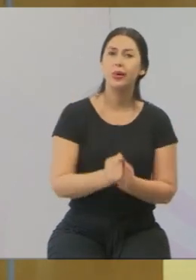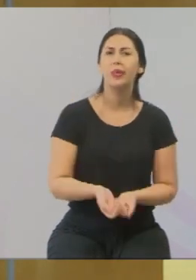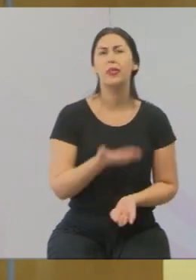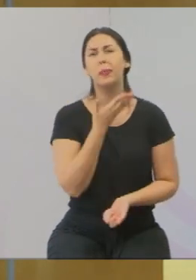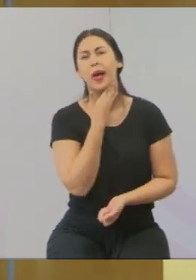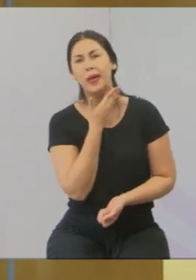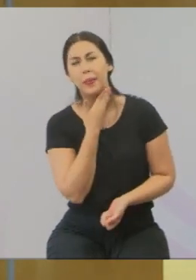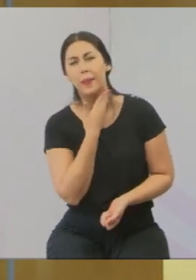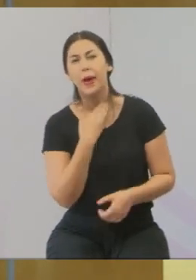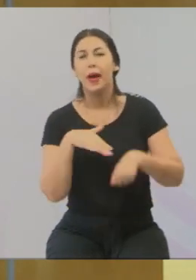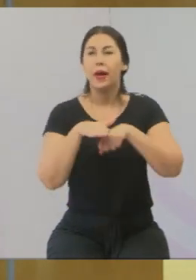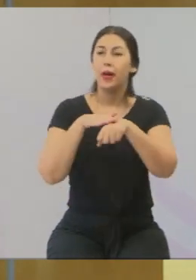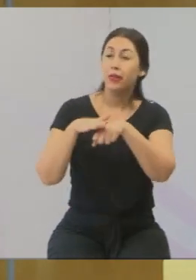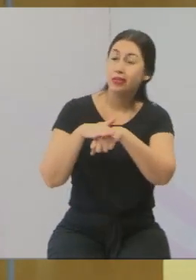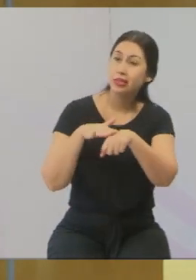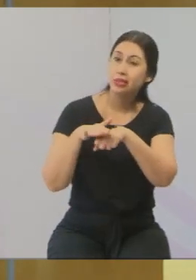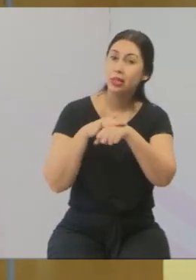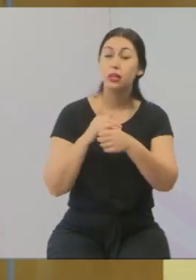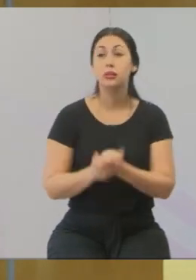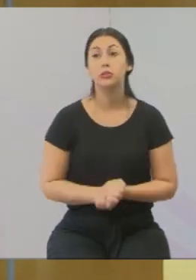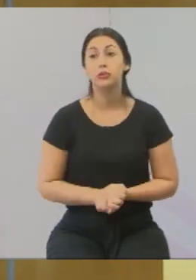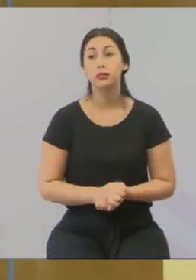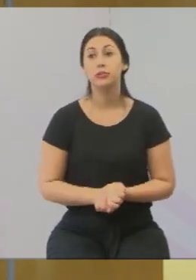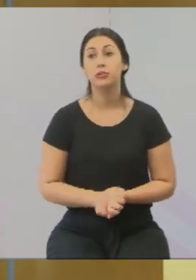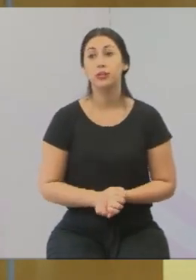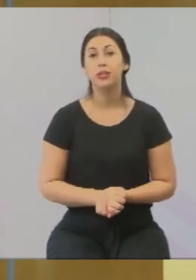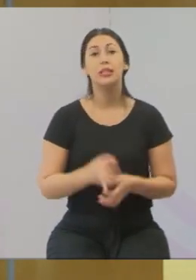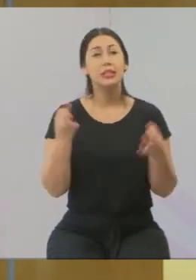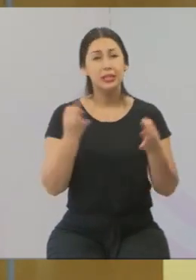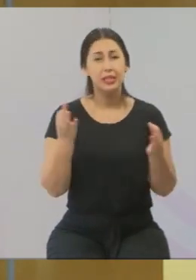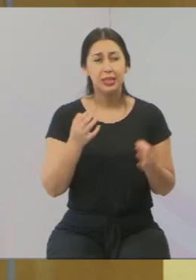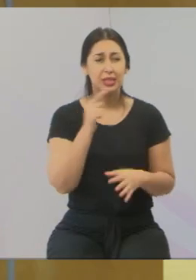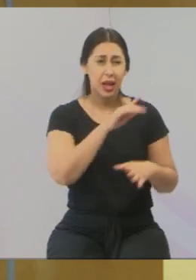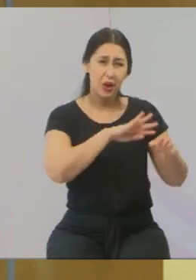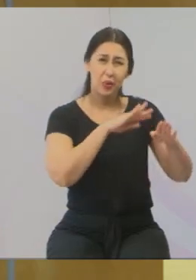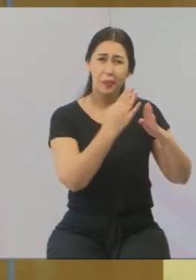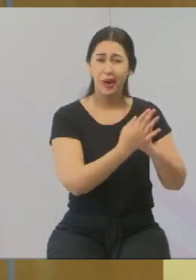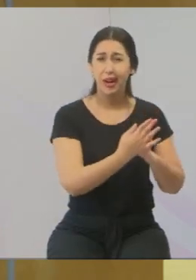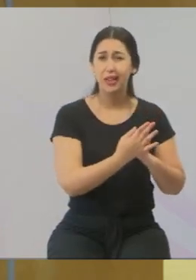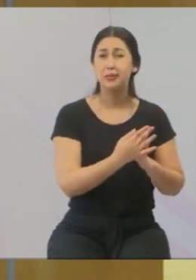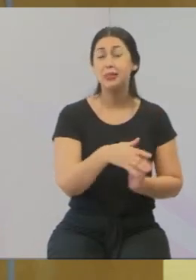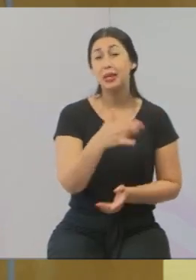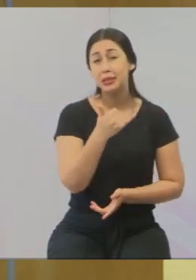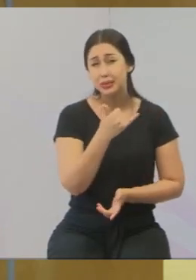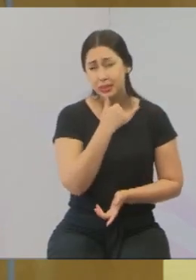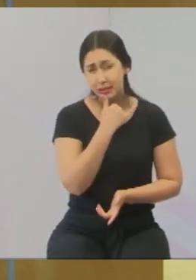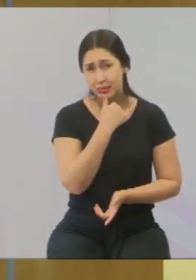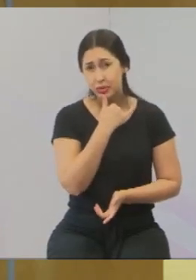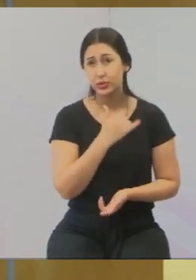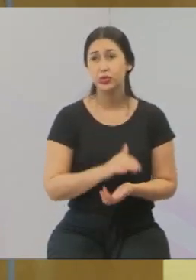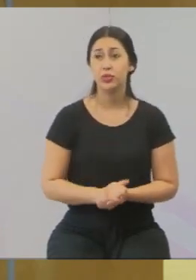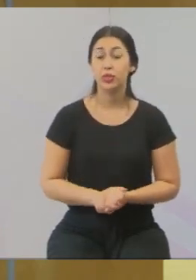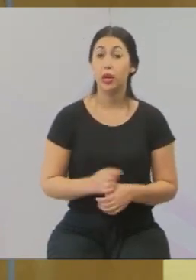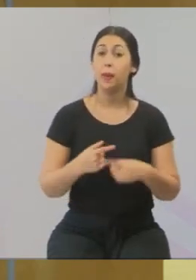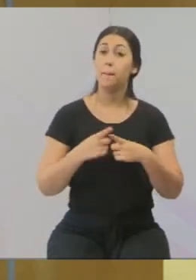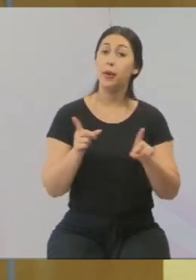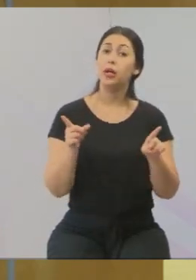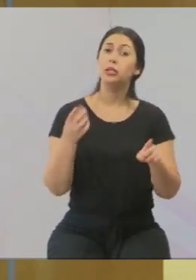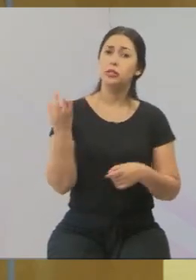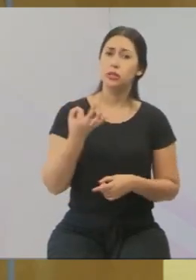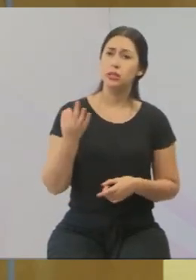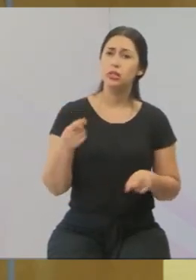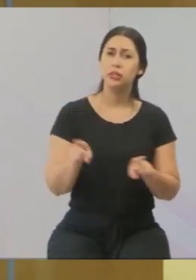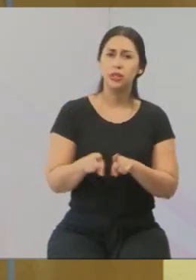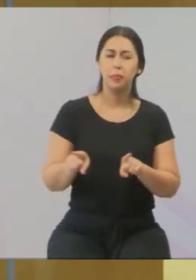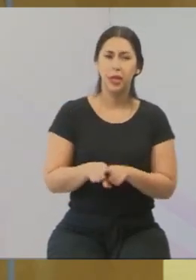ele, um cara que sempre correu atrás lá. Tenho certeza que o Campo Grande perdeu aí um esteio deles lá, mas eu tenho certeza que o Edson, em